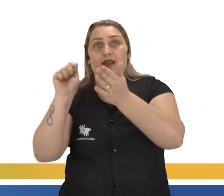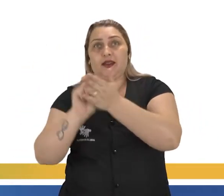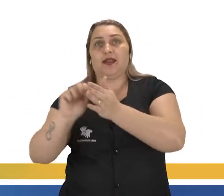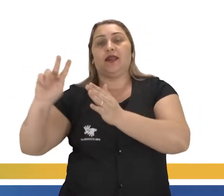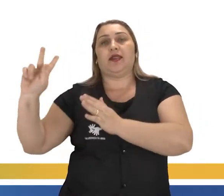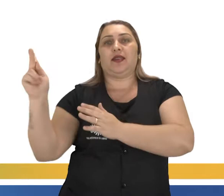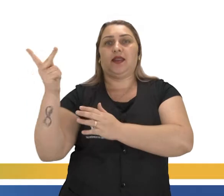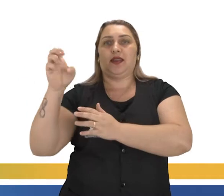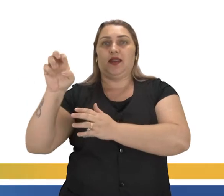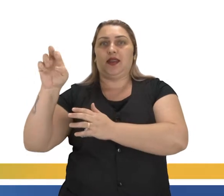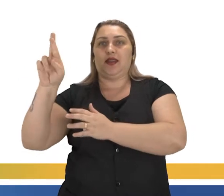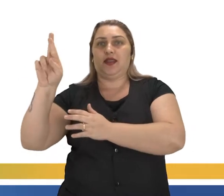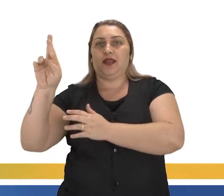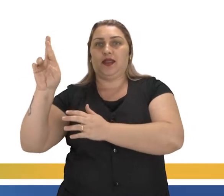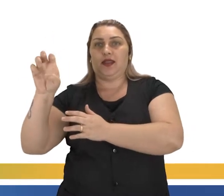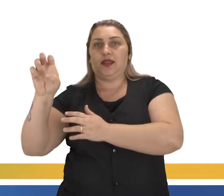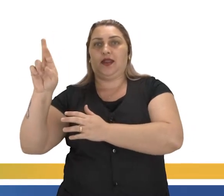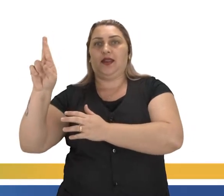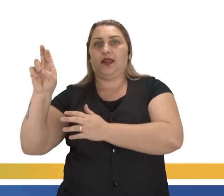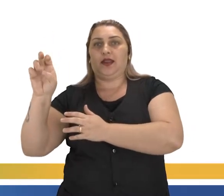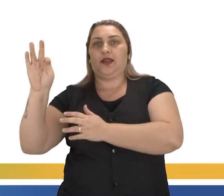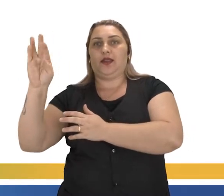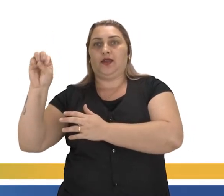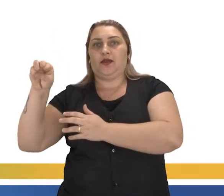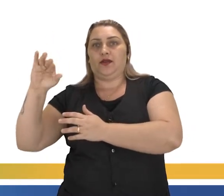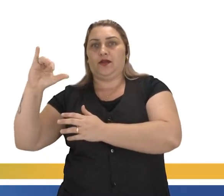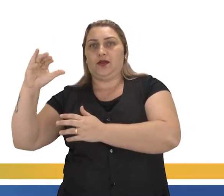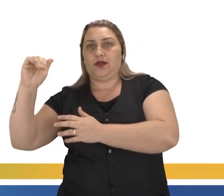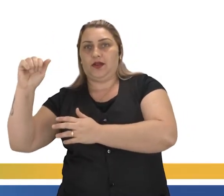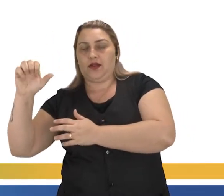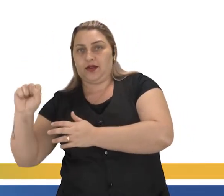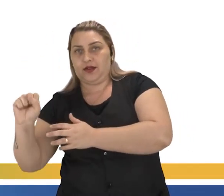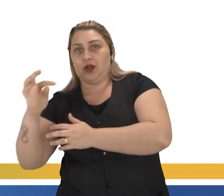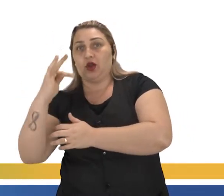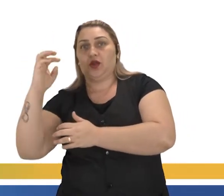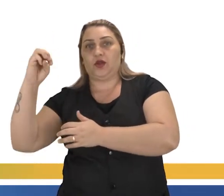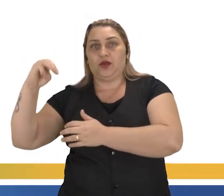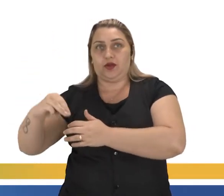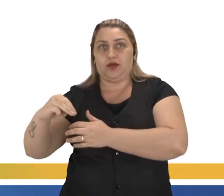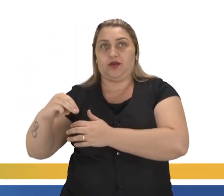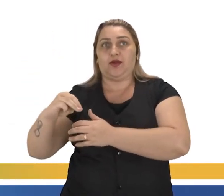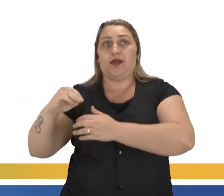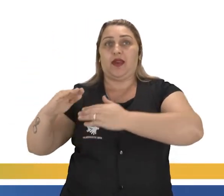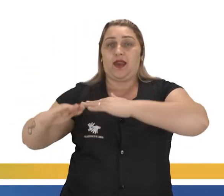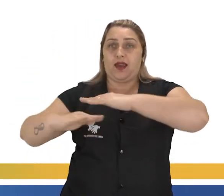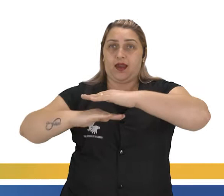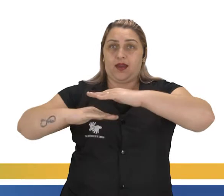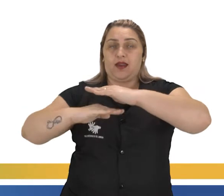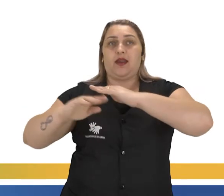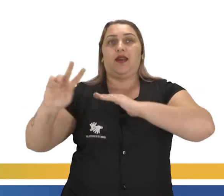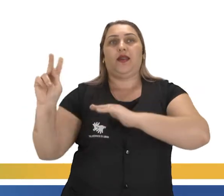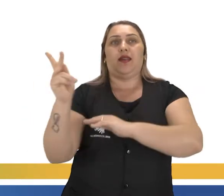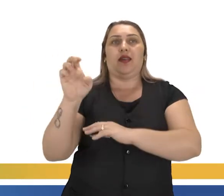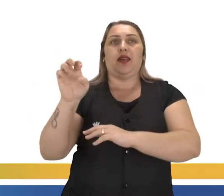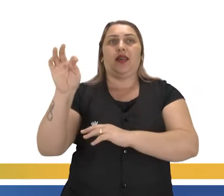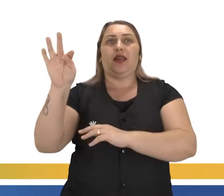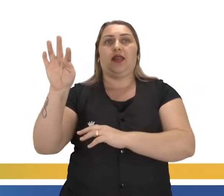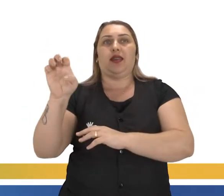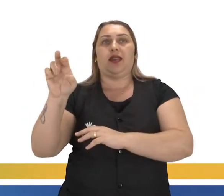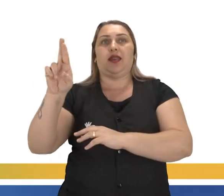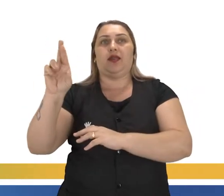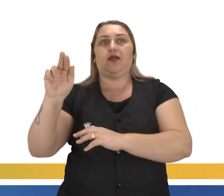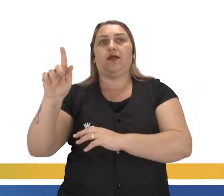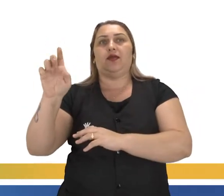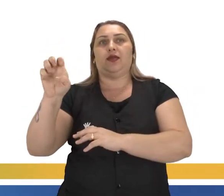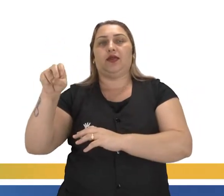e heterotônicas, de tom. Abaixo eu tenho as heterogenéricas. Depois eu